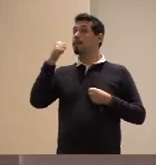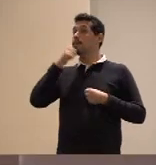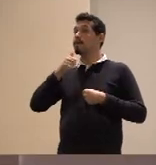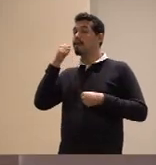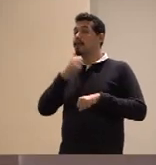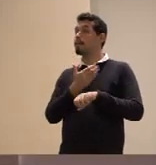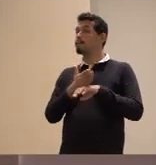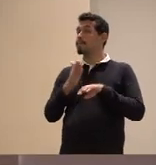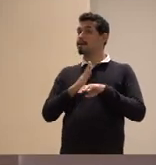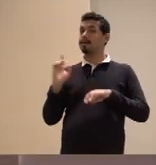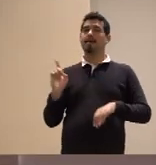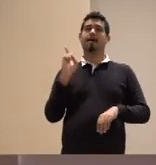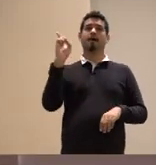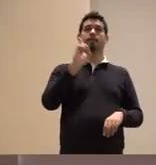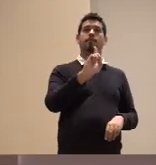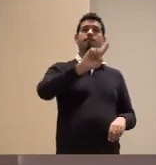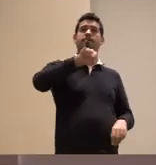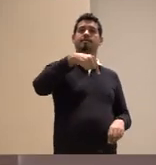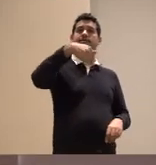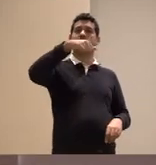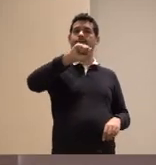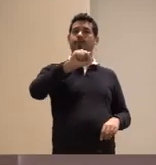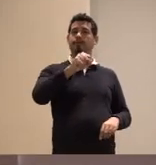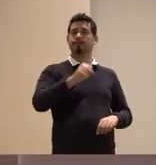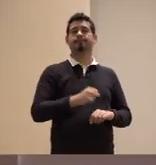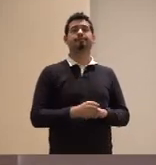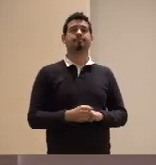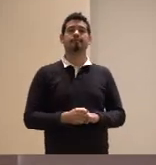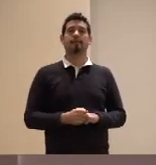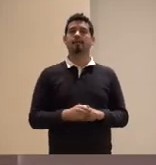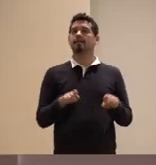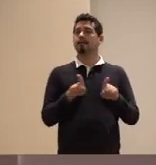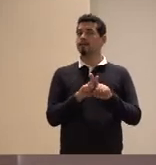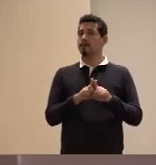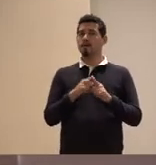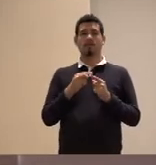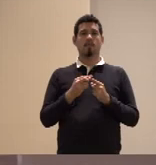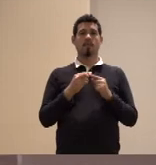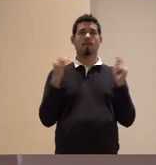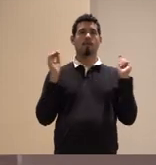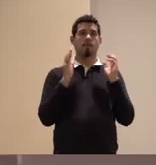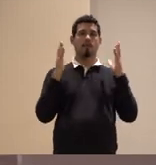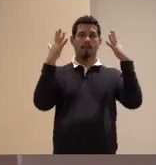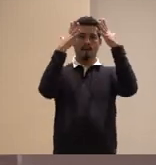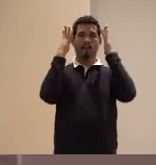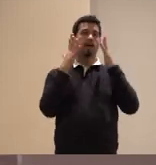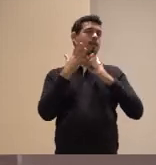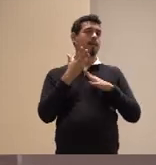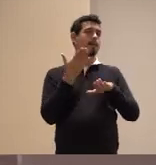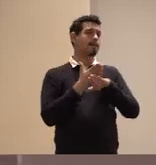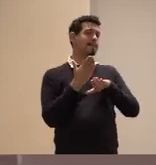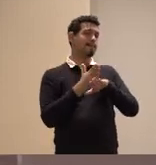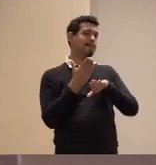branca, alta, de 1,78 m, e cabelos brancos.